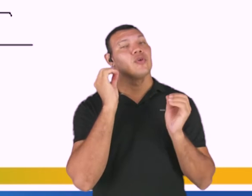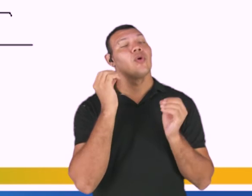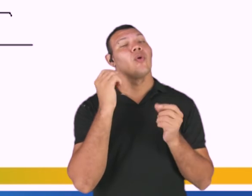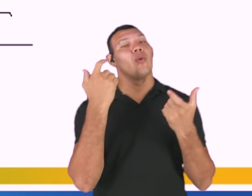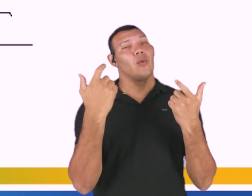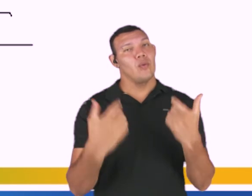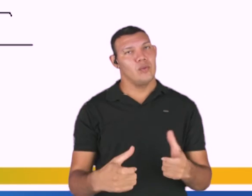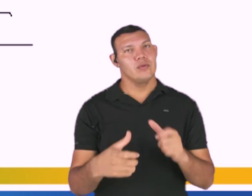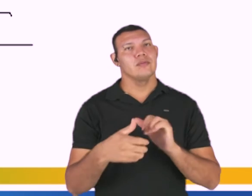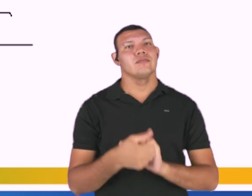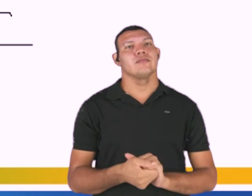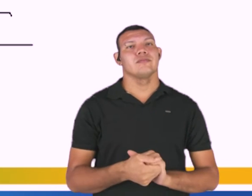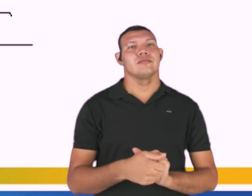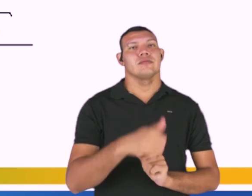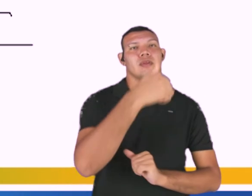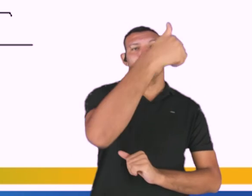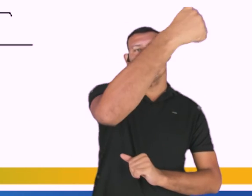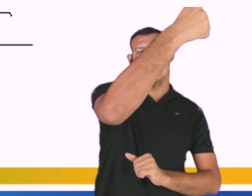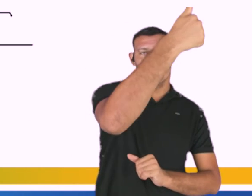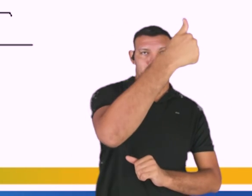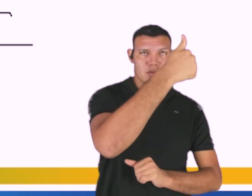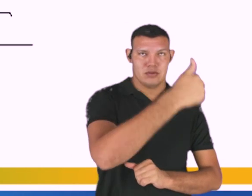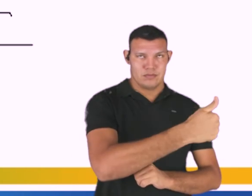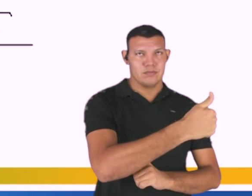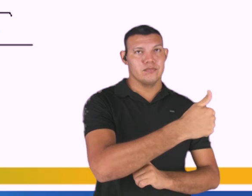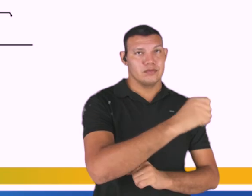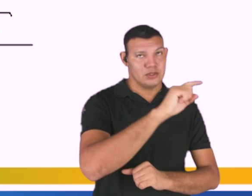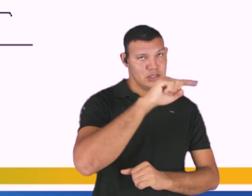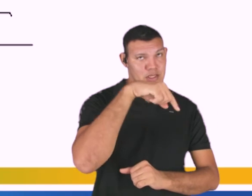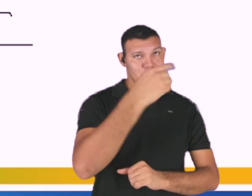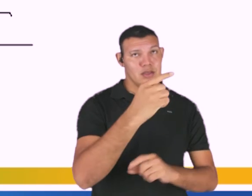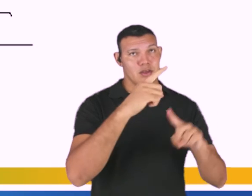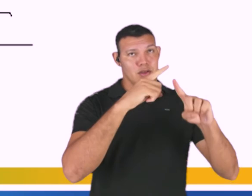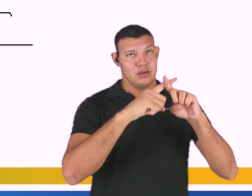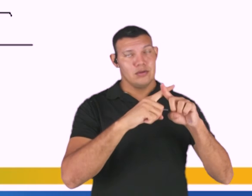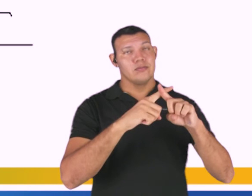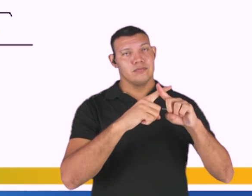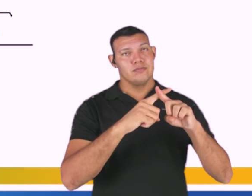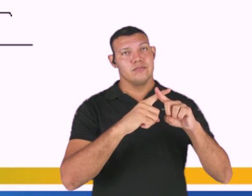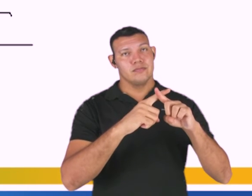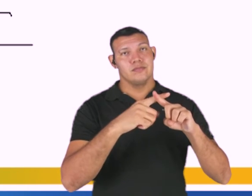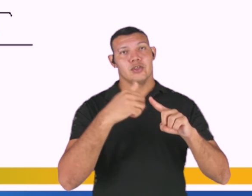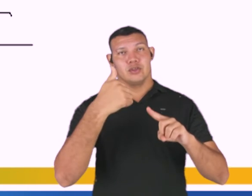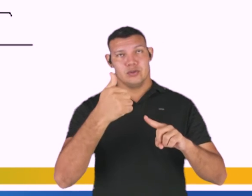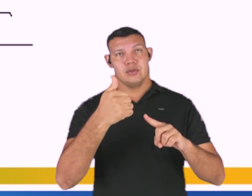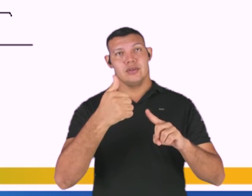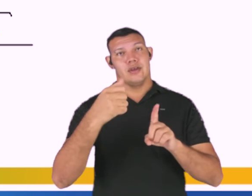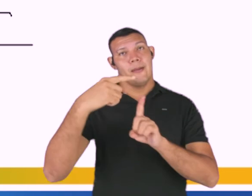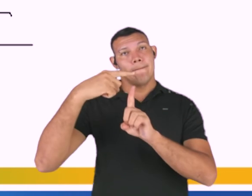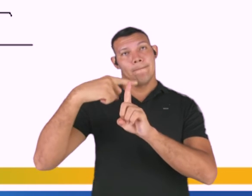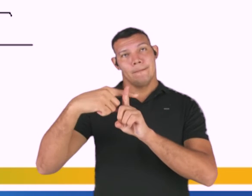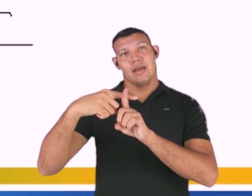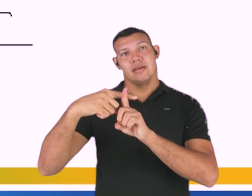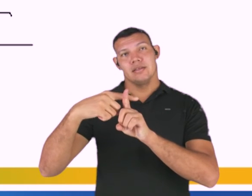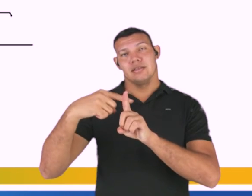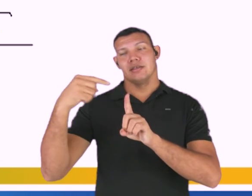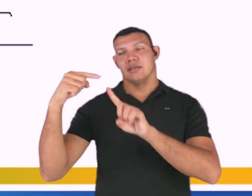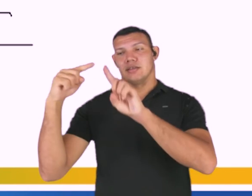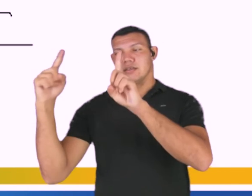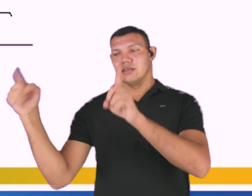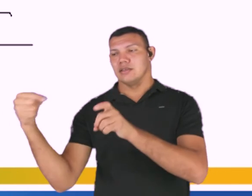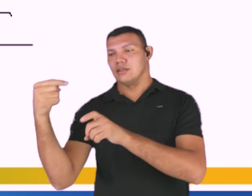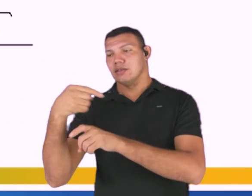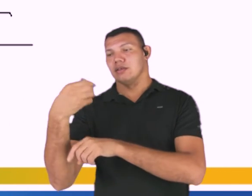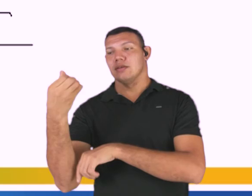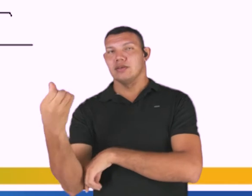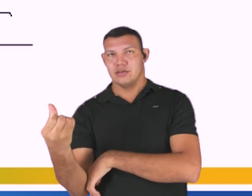O primeiro elemento ali do coeficiente você vai baixar, depois multiplicar pelo divisor e somar com o próximo coeficiente da